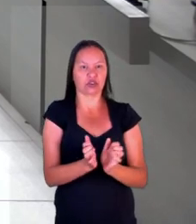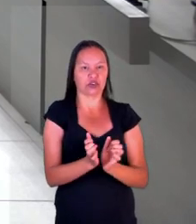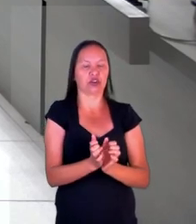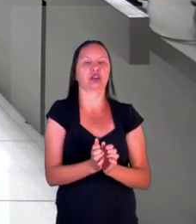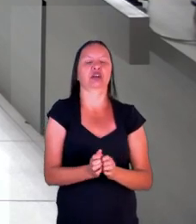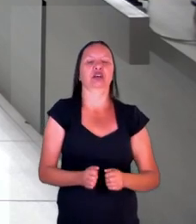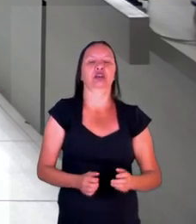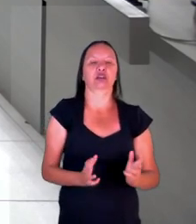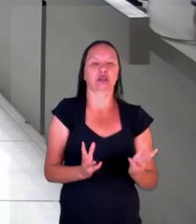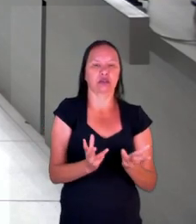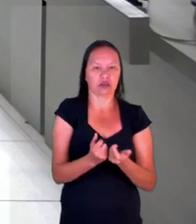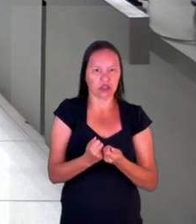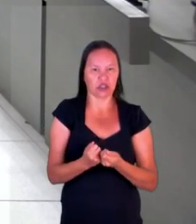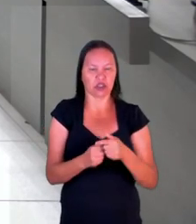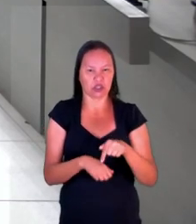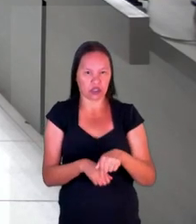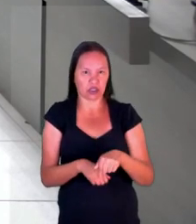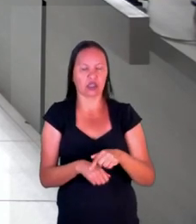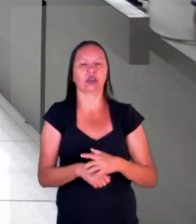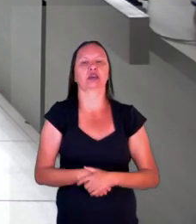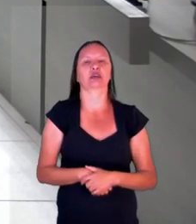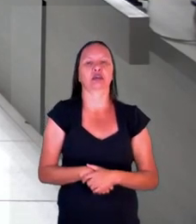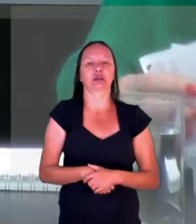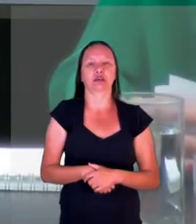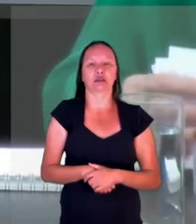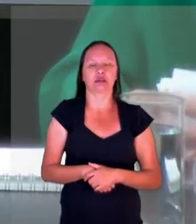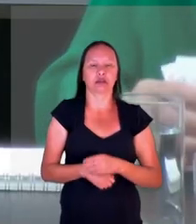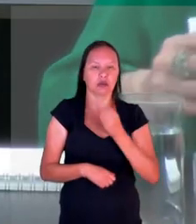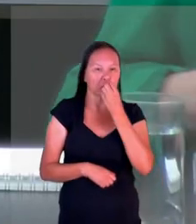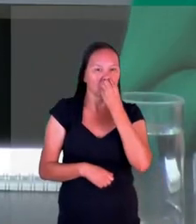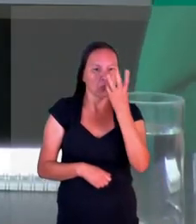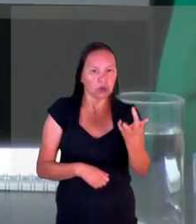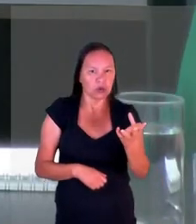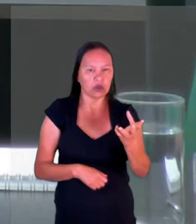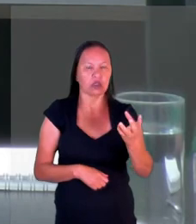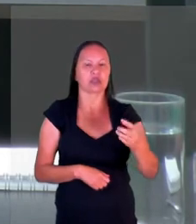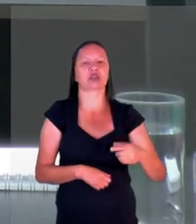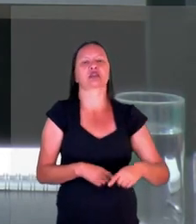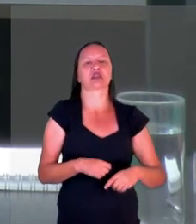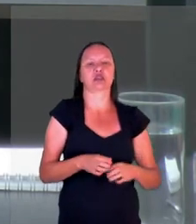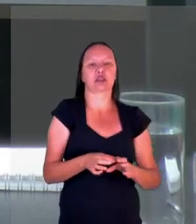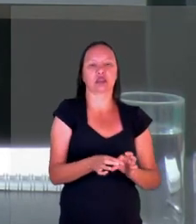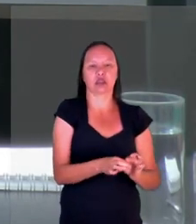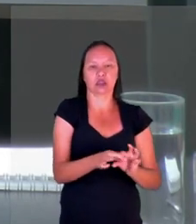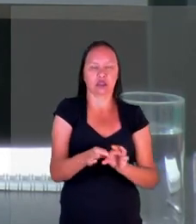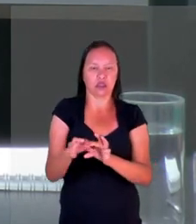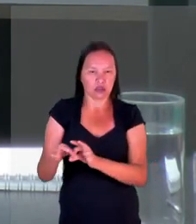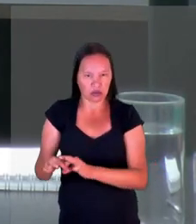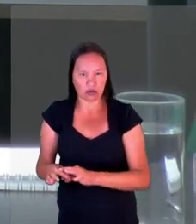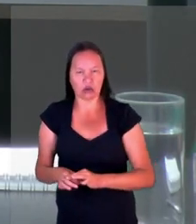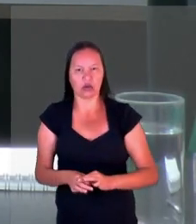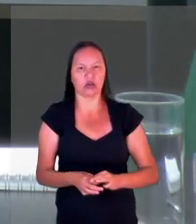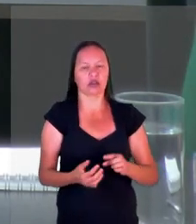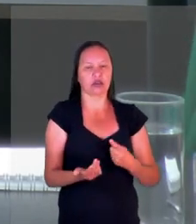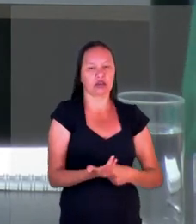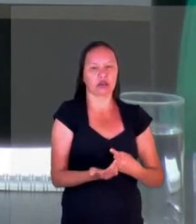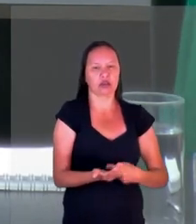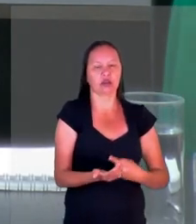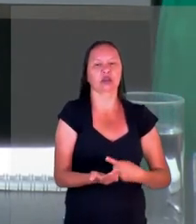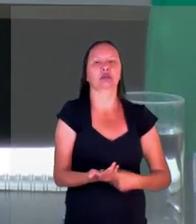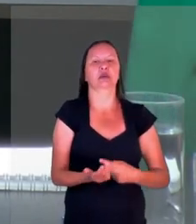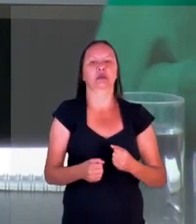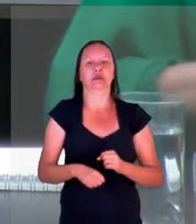a gente vai passar agora eh paraas boas práticas antes disso eu queria lembrar que no chat online vai ser